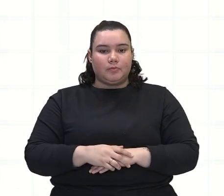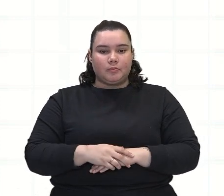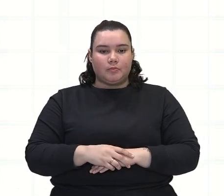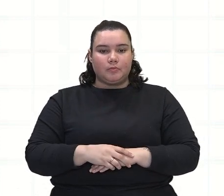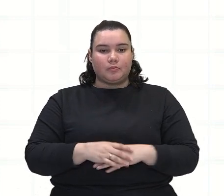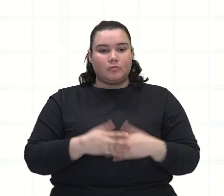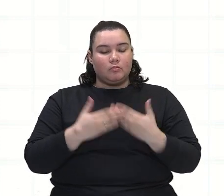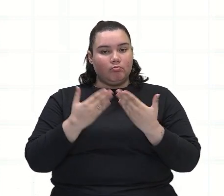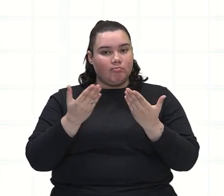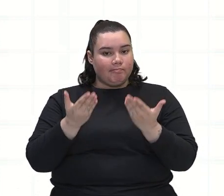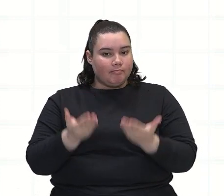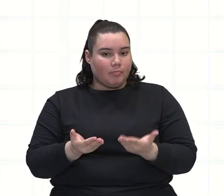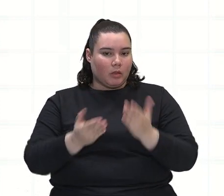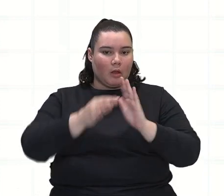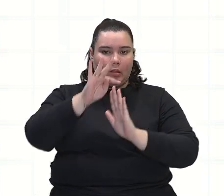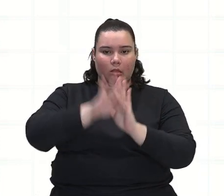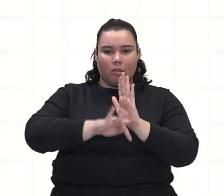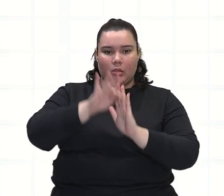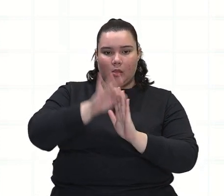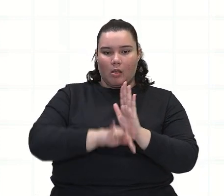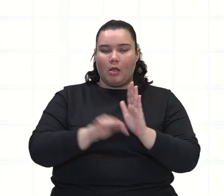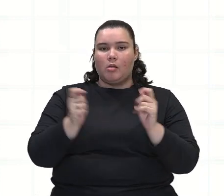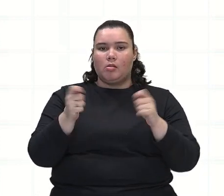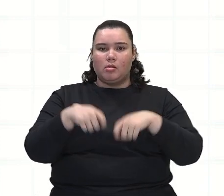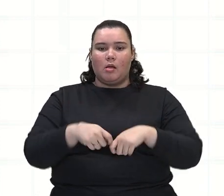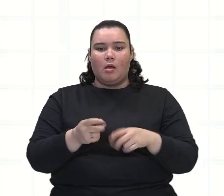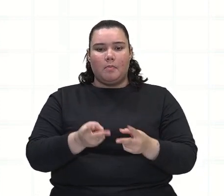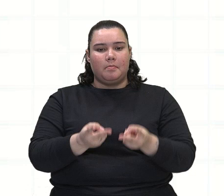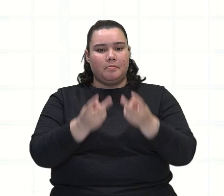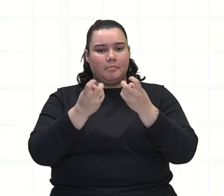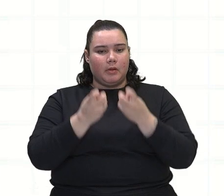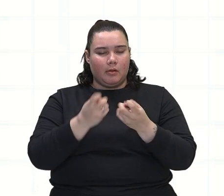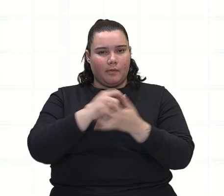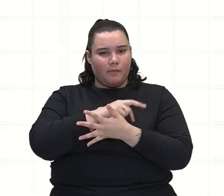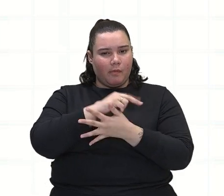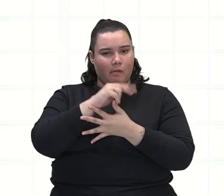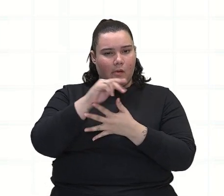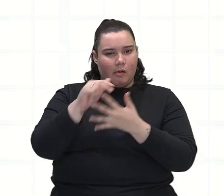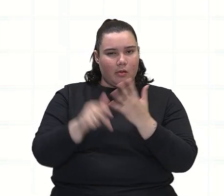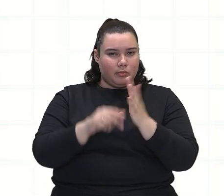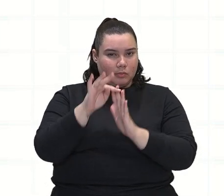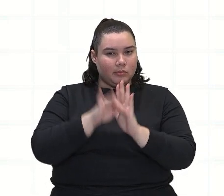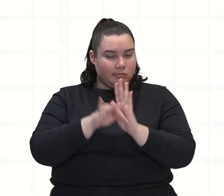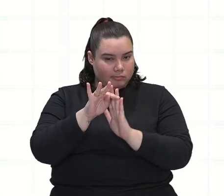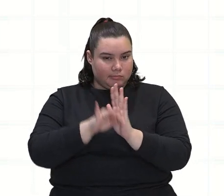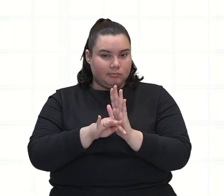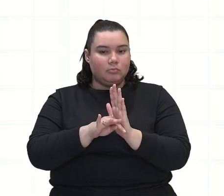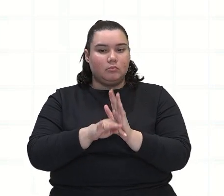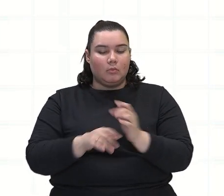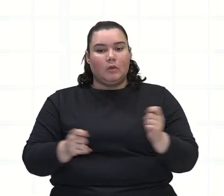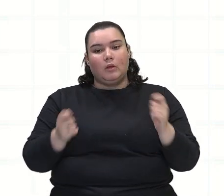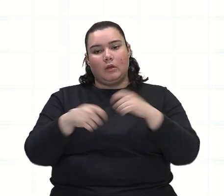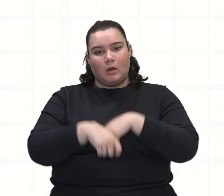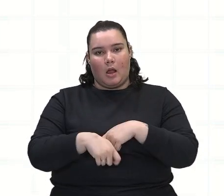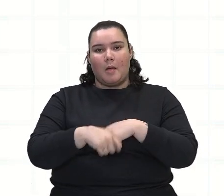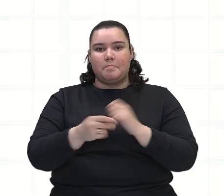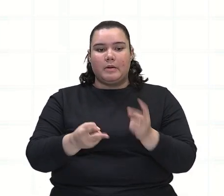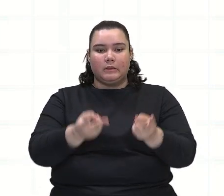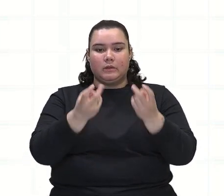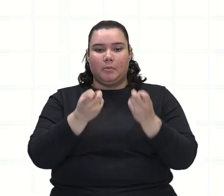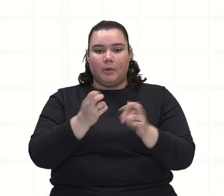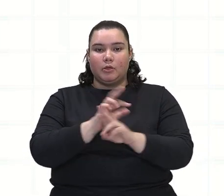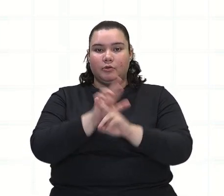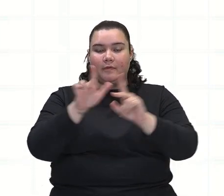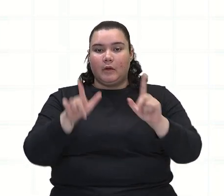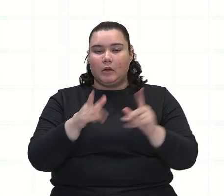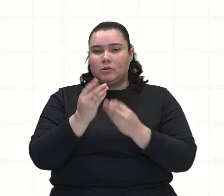desta forma, os textos, diferentes textos que nós temos na sociedade, eles podem ser